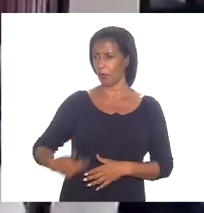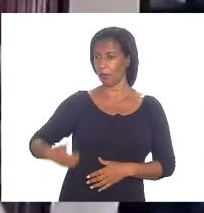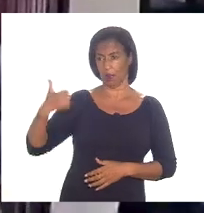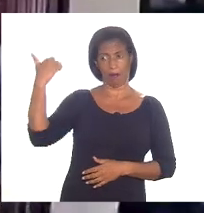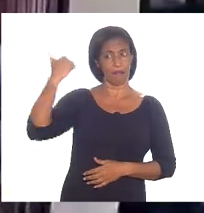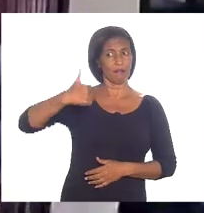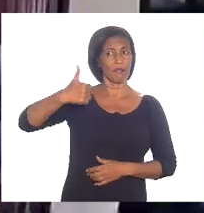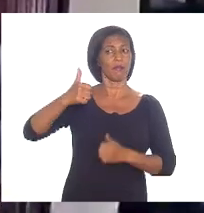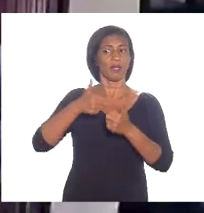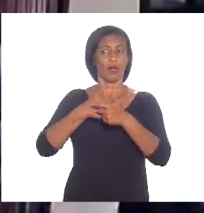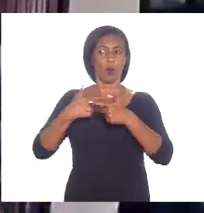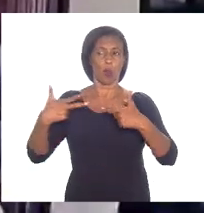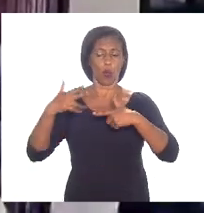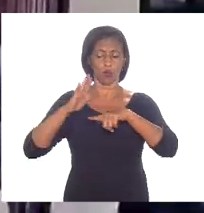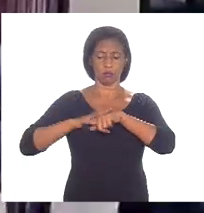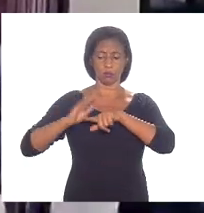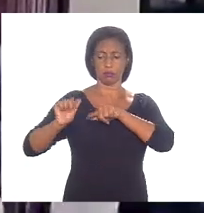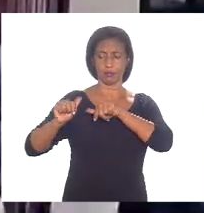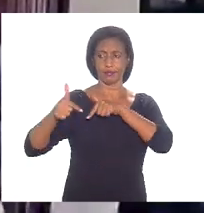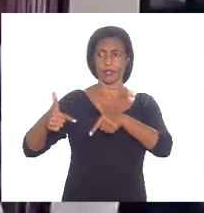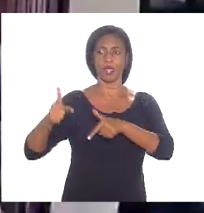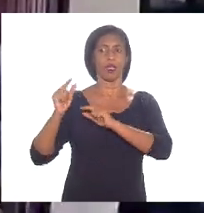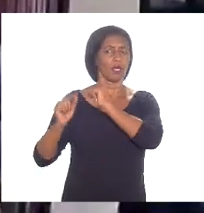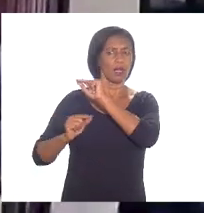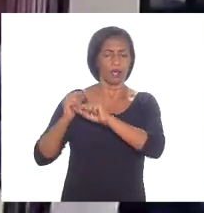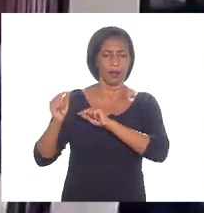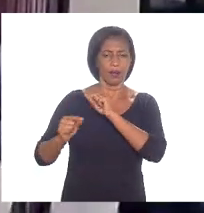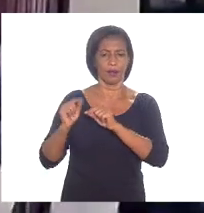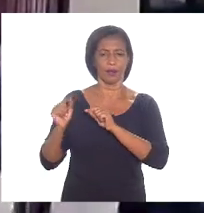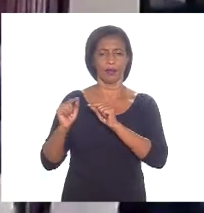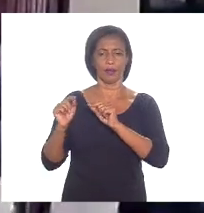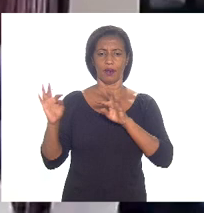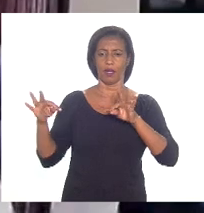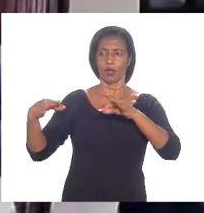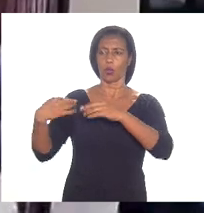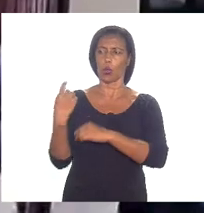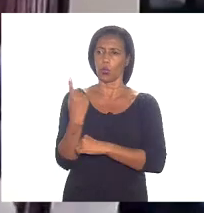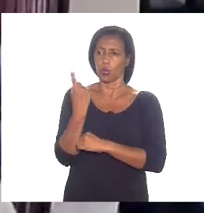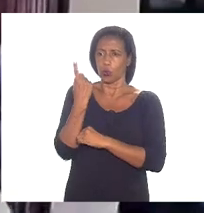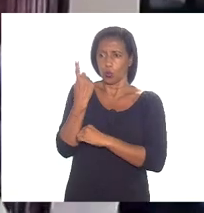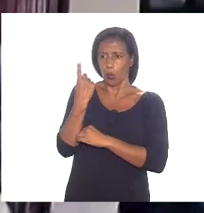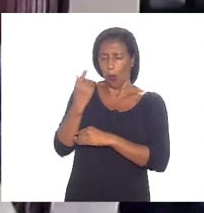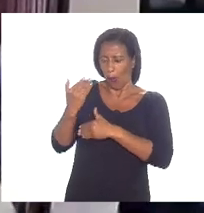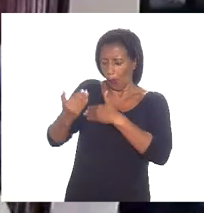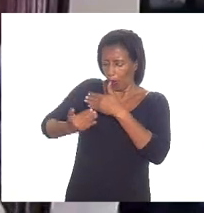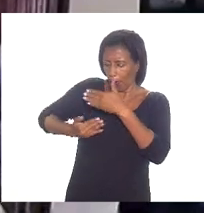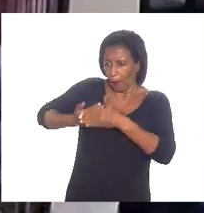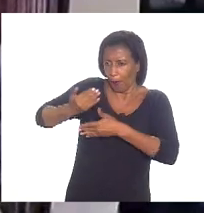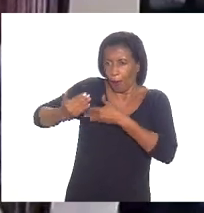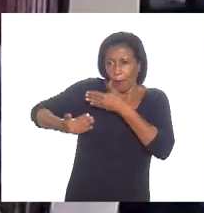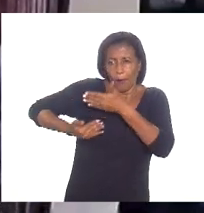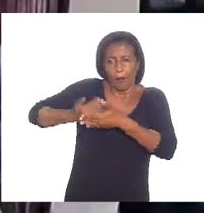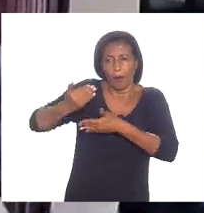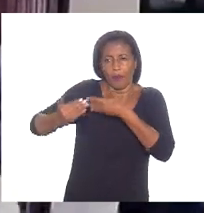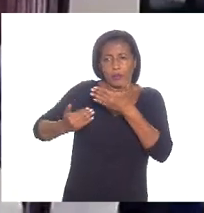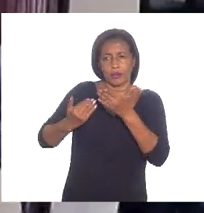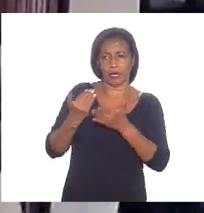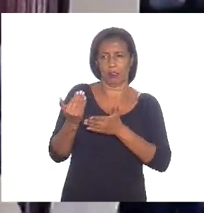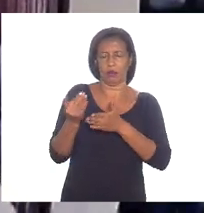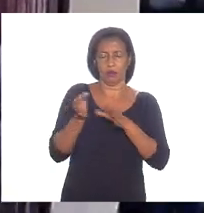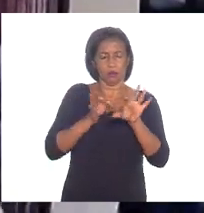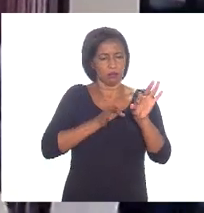primeira coisa que faz é exatamente todo um processo a ser encaminhado